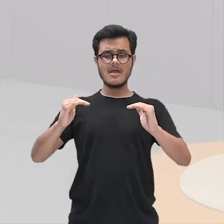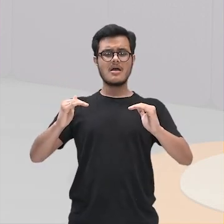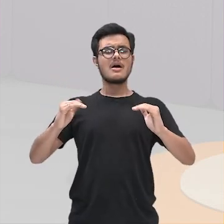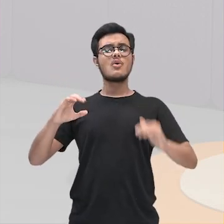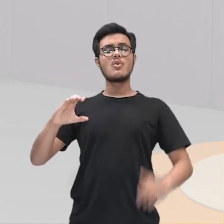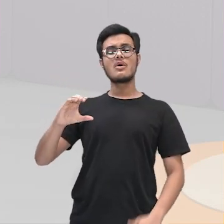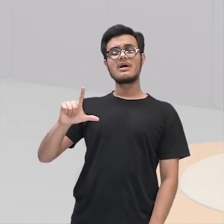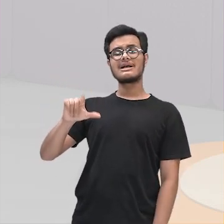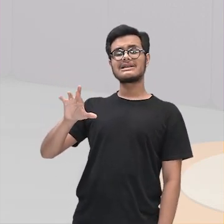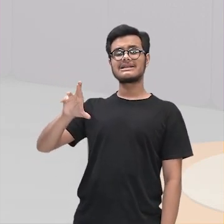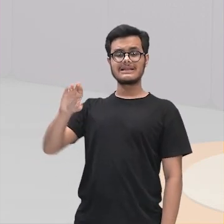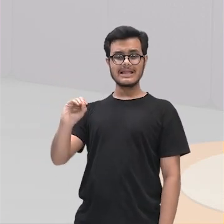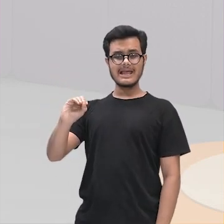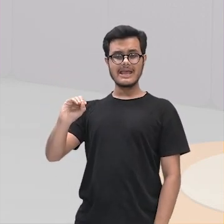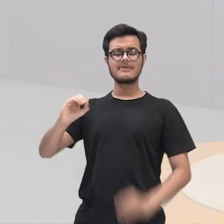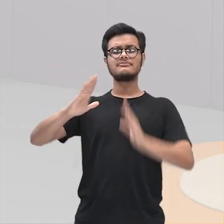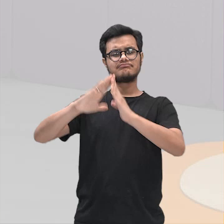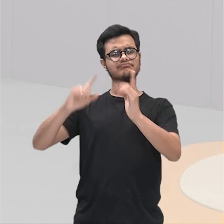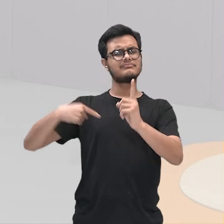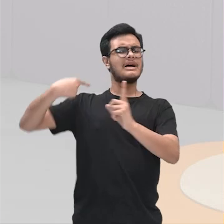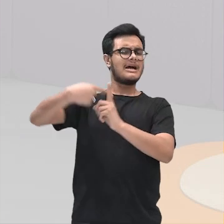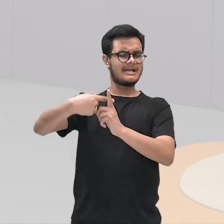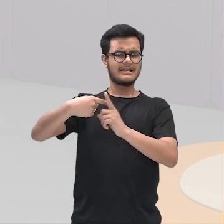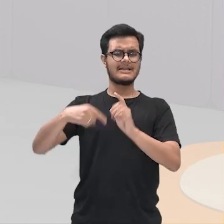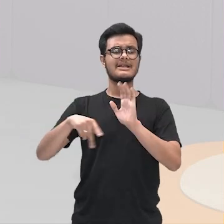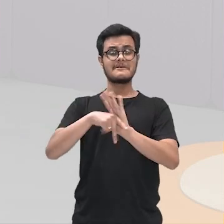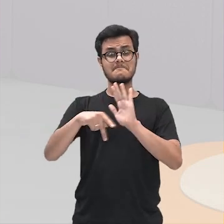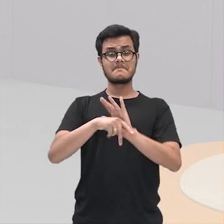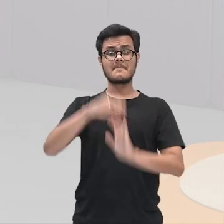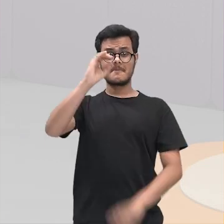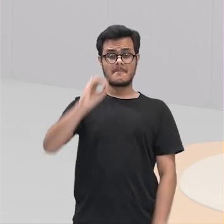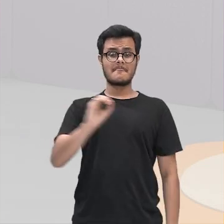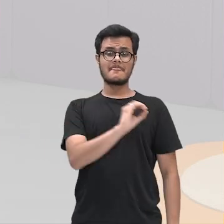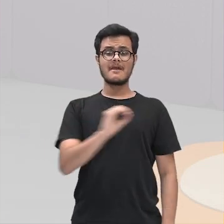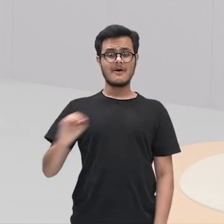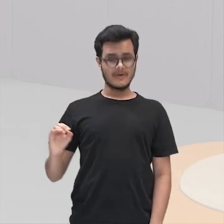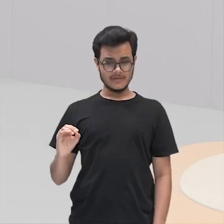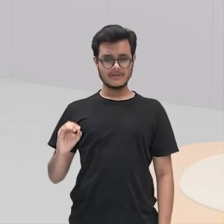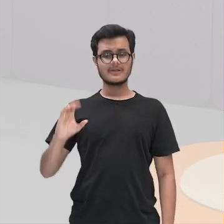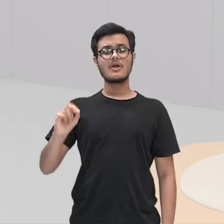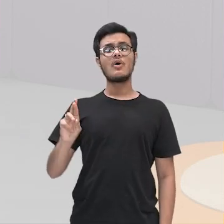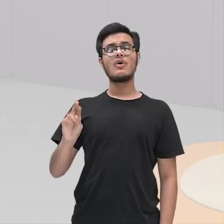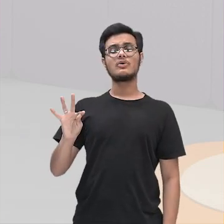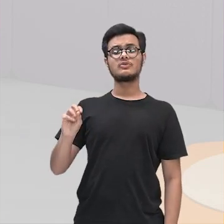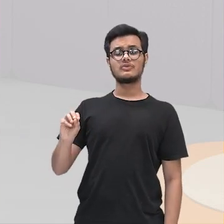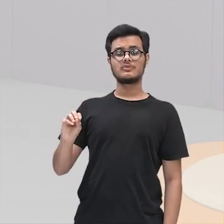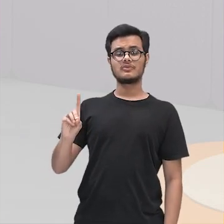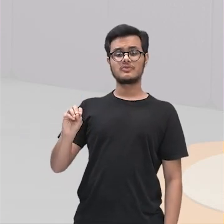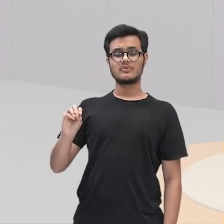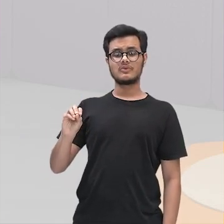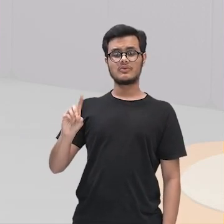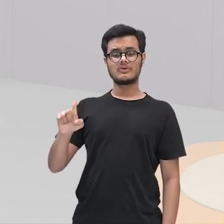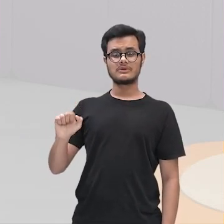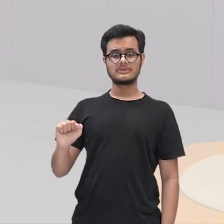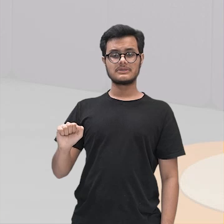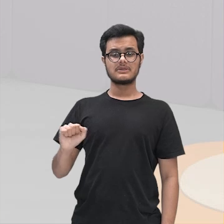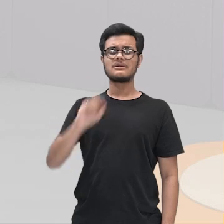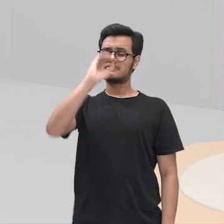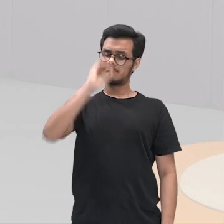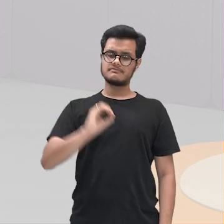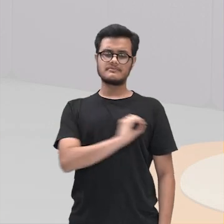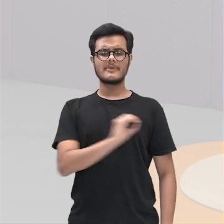clero, a igreja ortodoxa, que era assim que se chamava a igreja dentro do Império Bizantino, tá? Desempenhava um